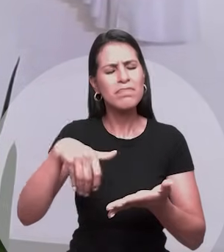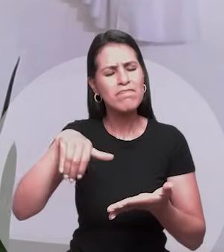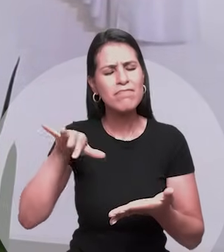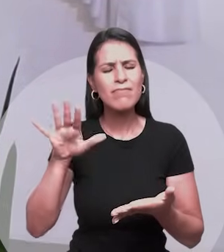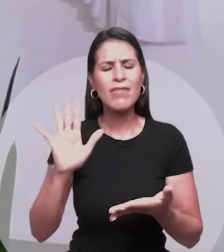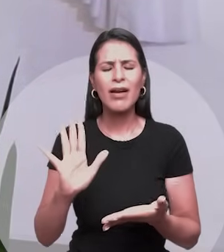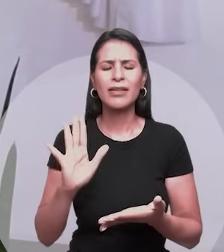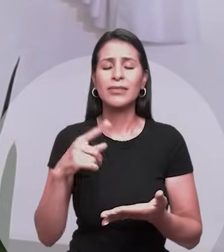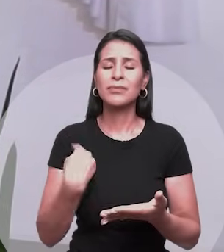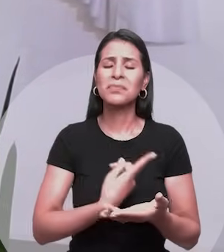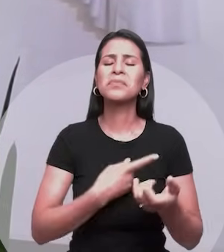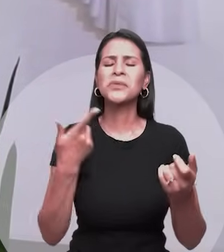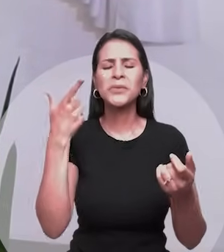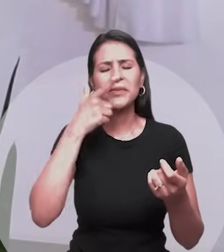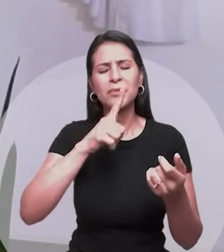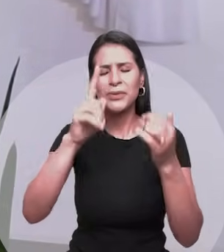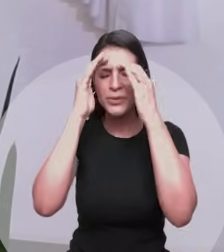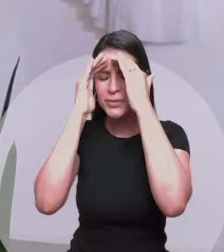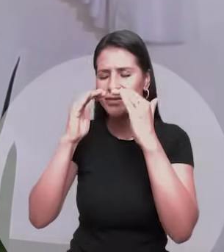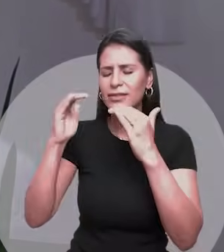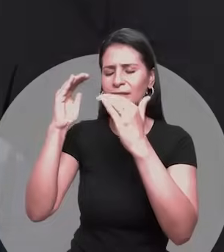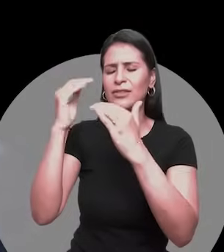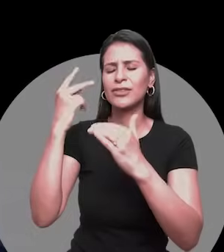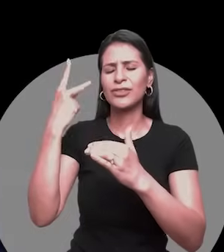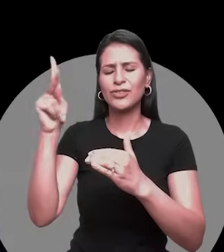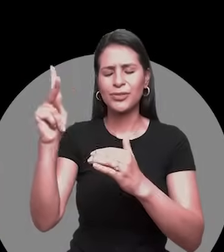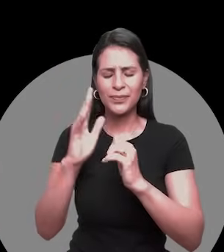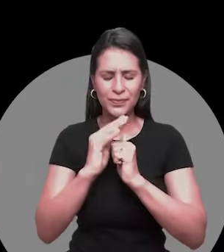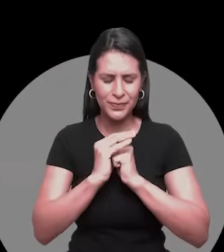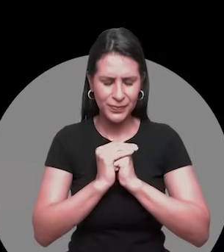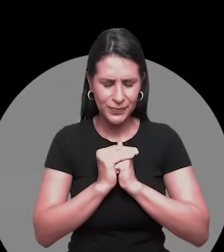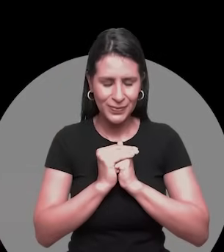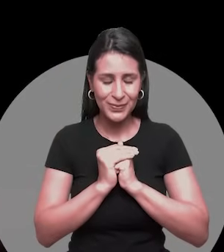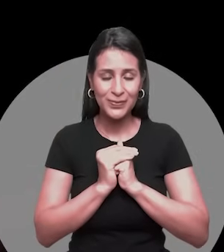tua vontade em nossa vida. Amém.